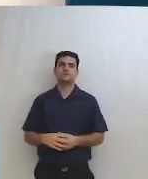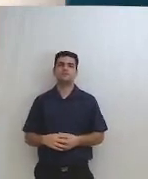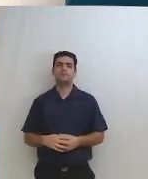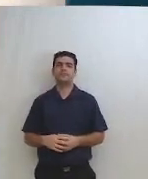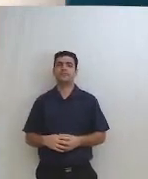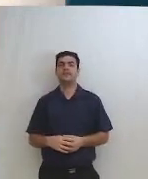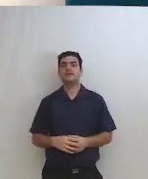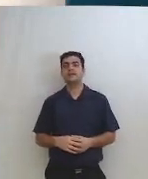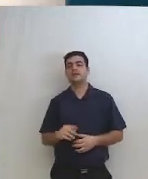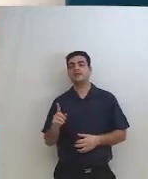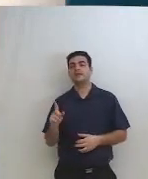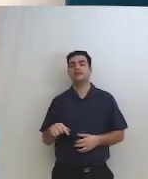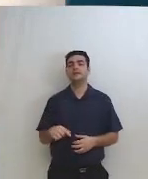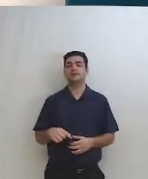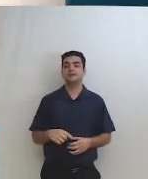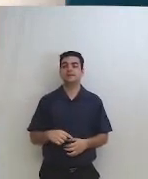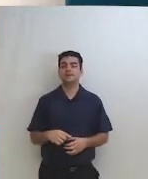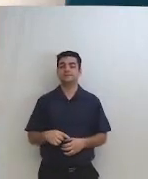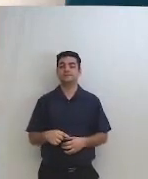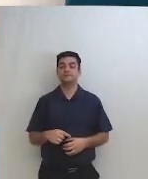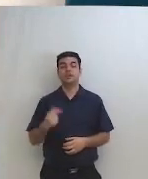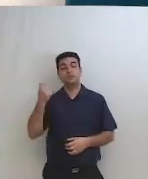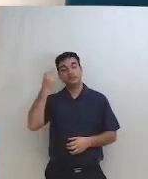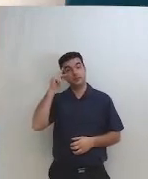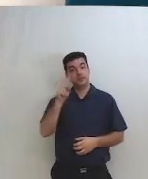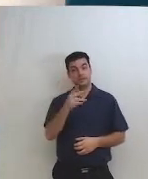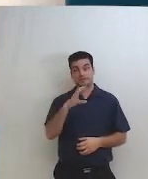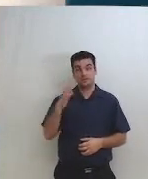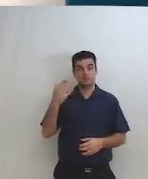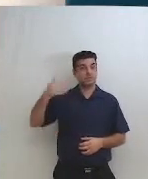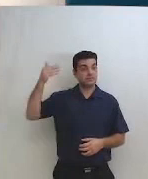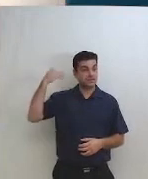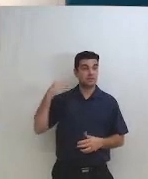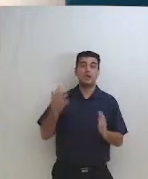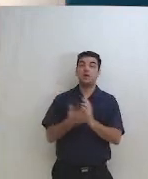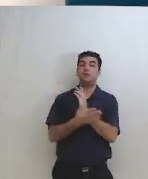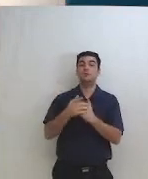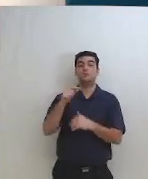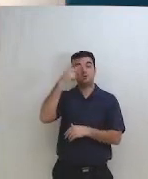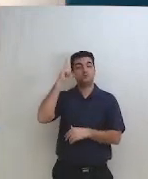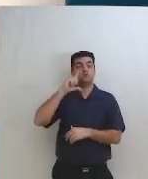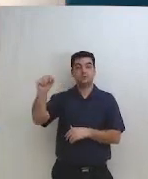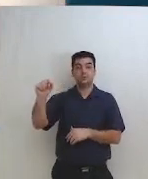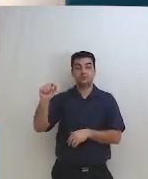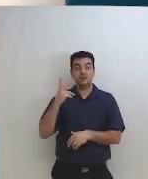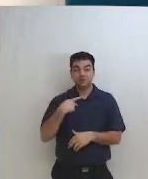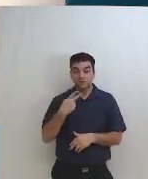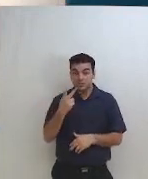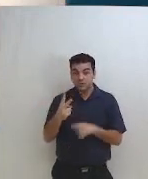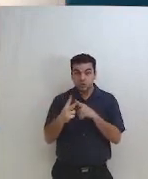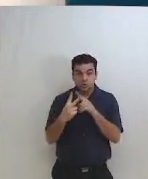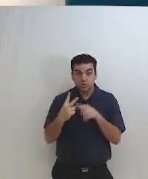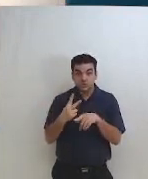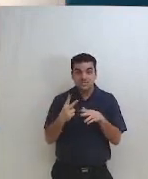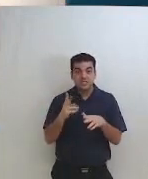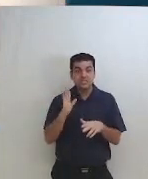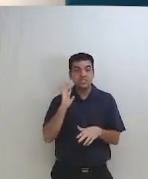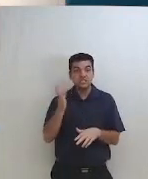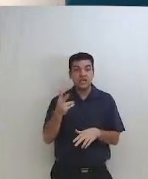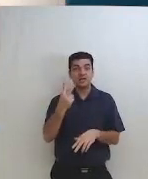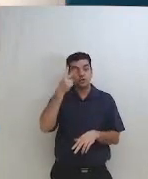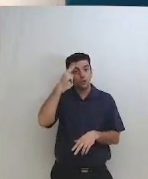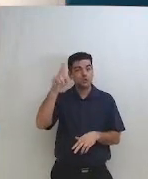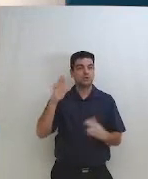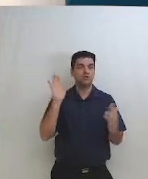apreciavam o habeas corpus anterior, que réus foragidos, nós estamos falando de homens que, com 2 dias, estavam